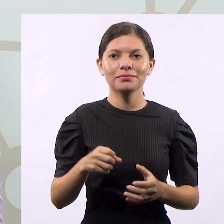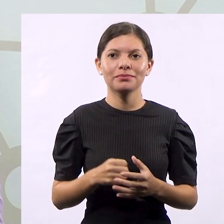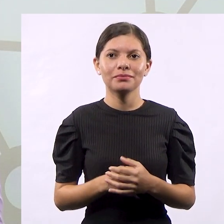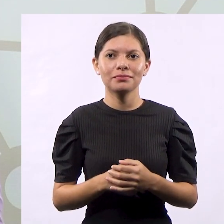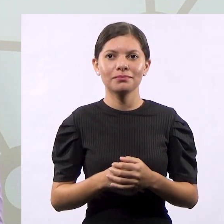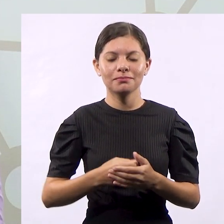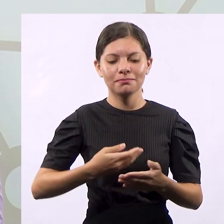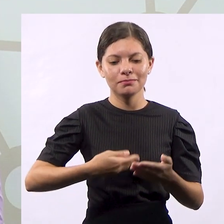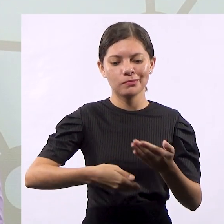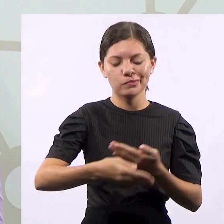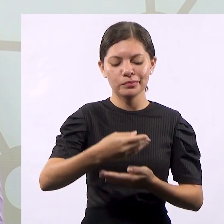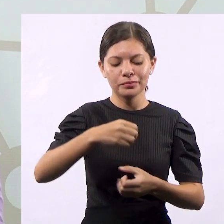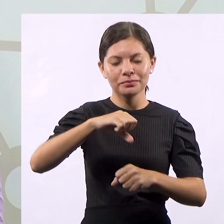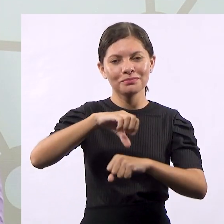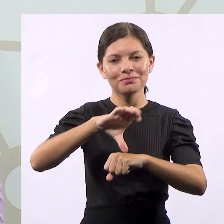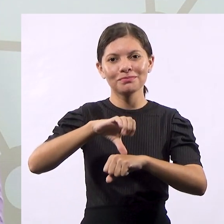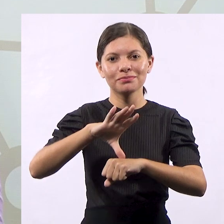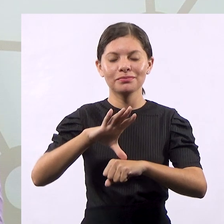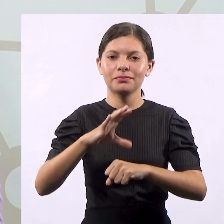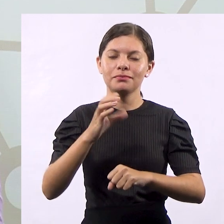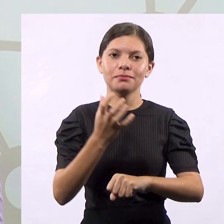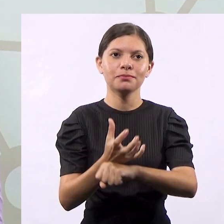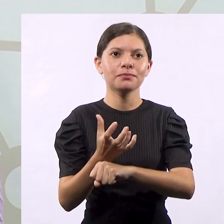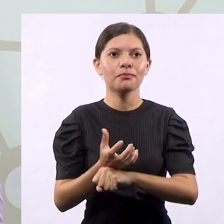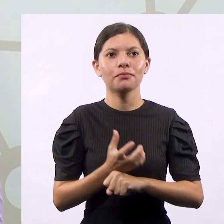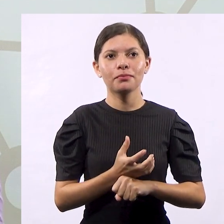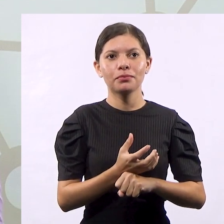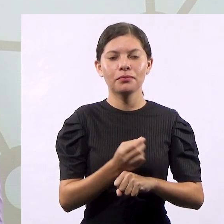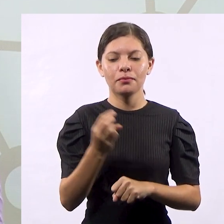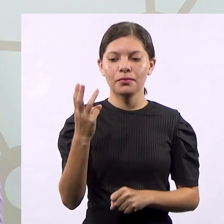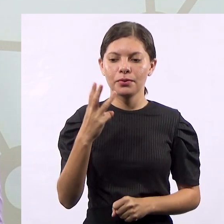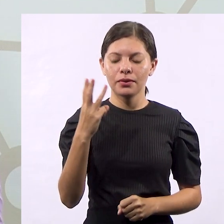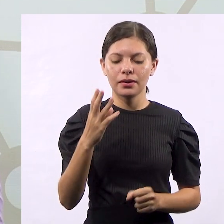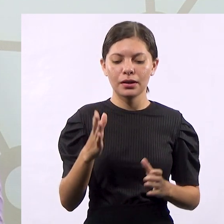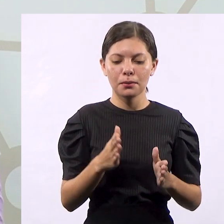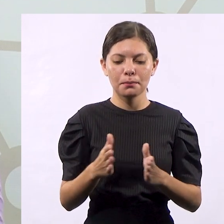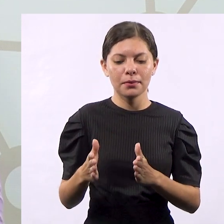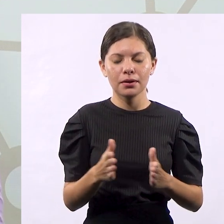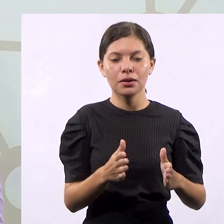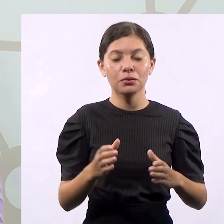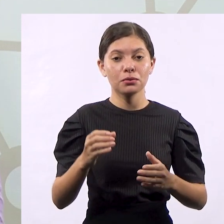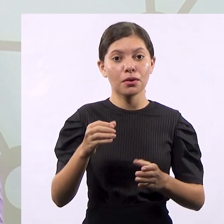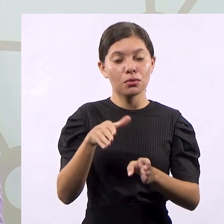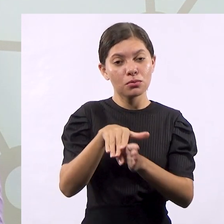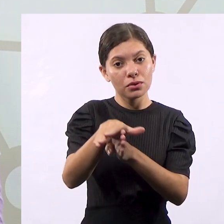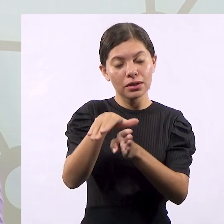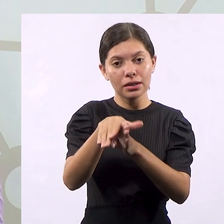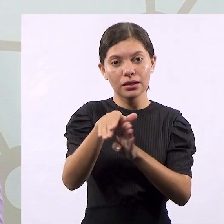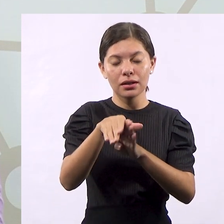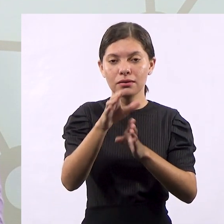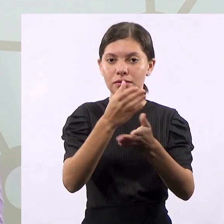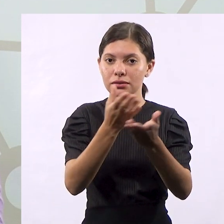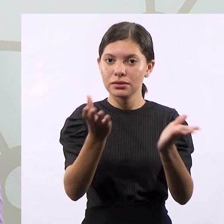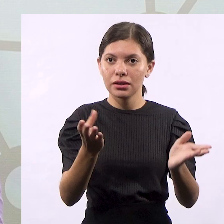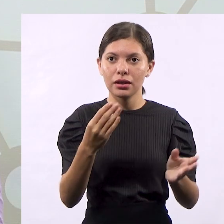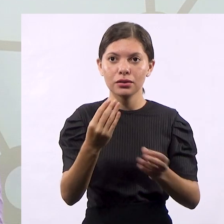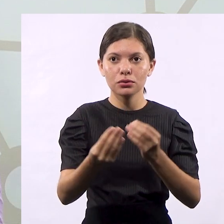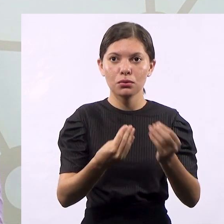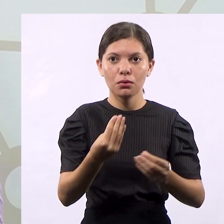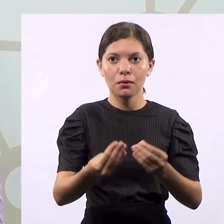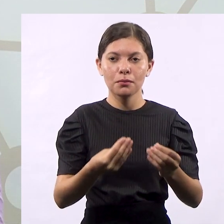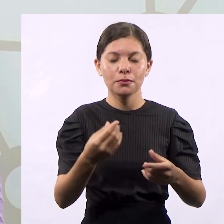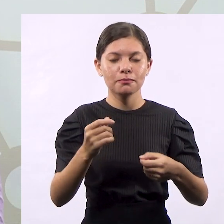terceiro período, para orientar vocês de como vocês devem conduzir o diálogo com a gestão escolar para